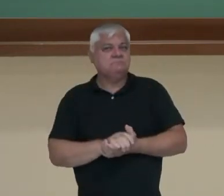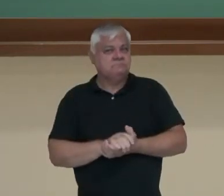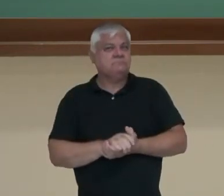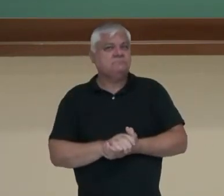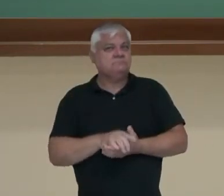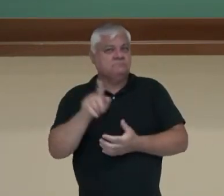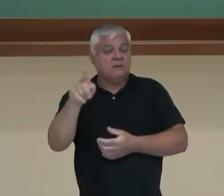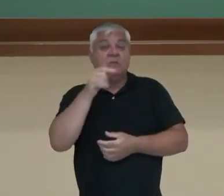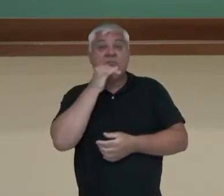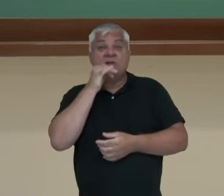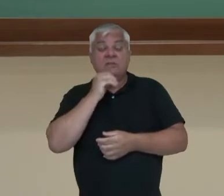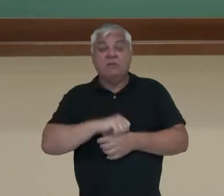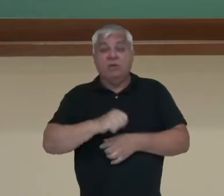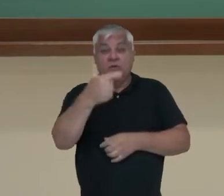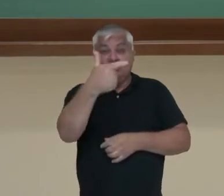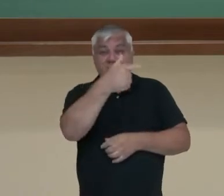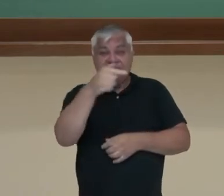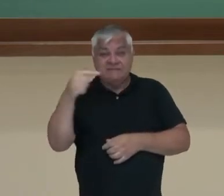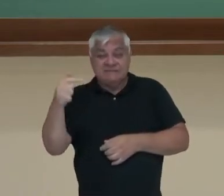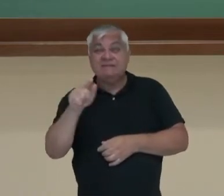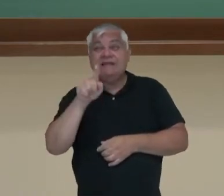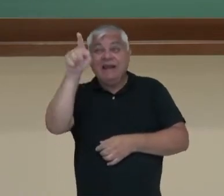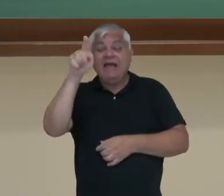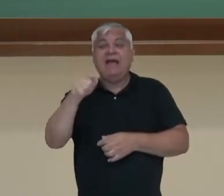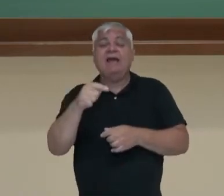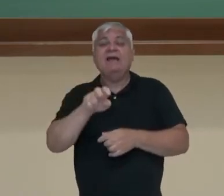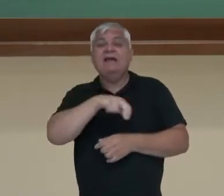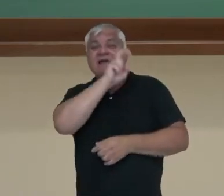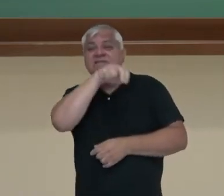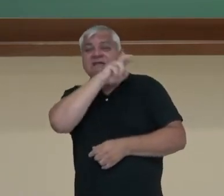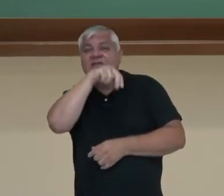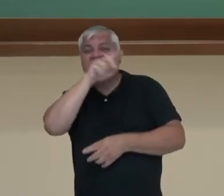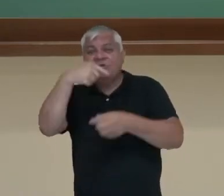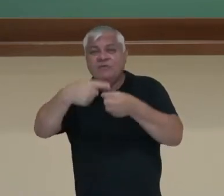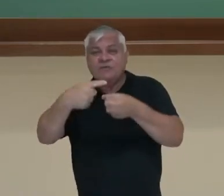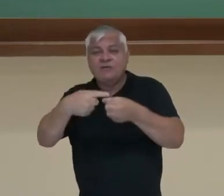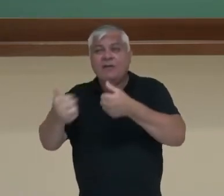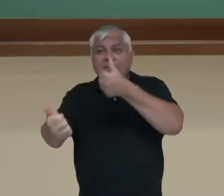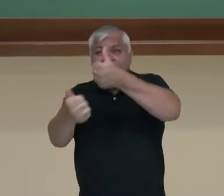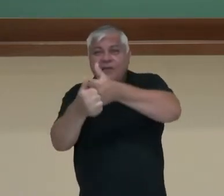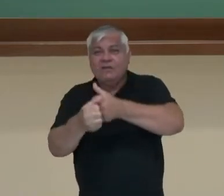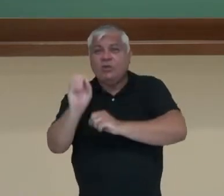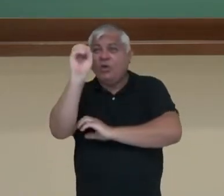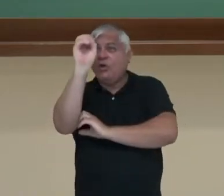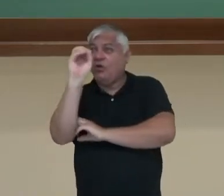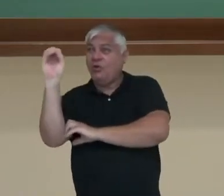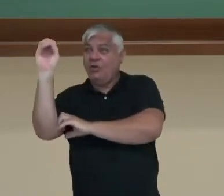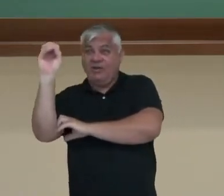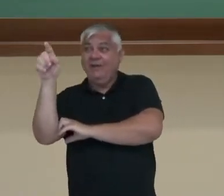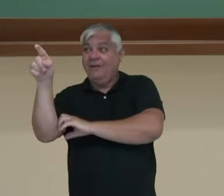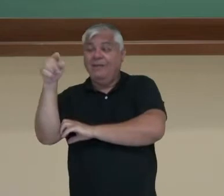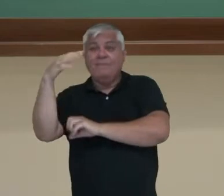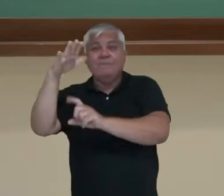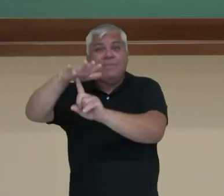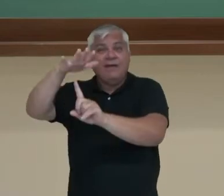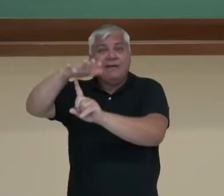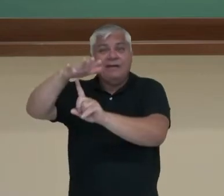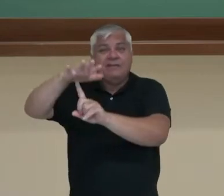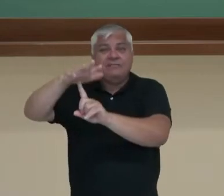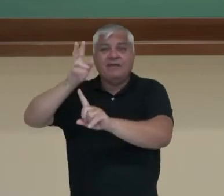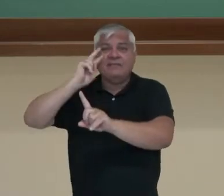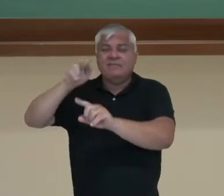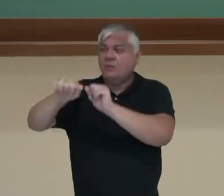ali, a 277, partiu ali para Cascavel, partiu para a região ali do oeste do Paraná, você começa a observar